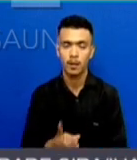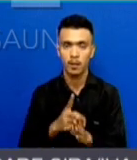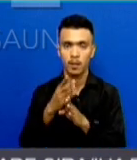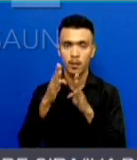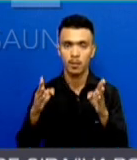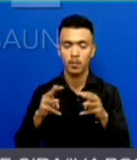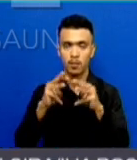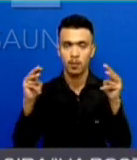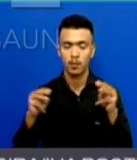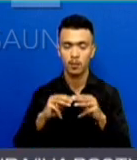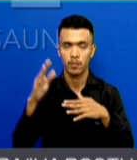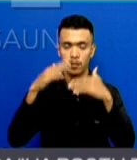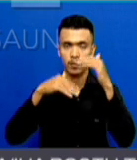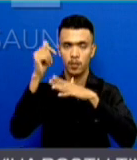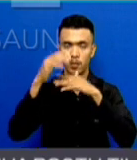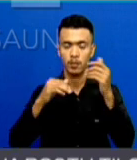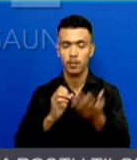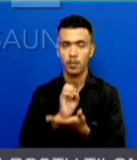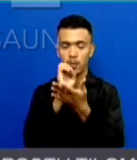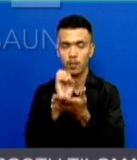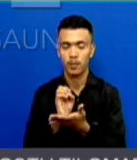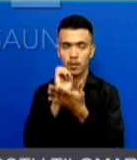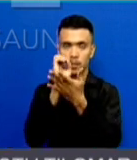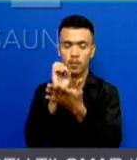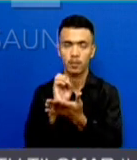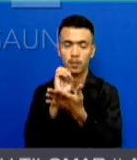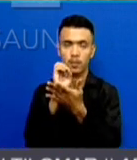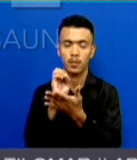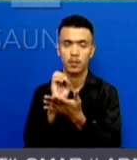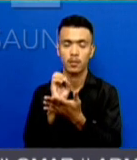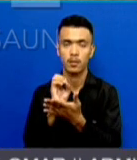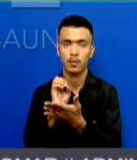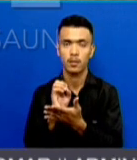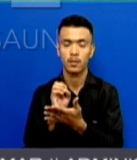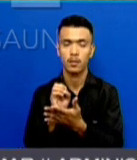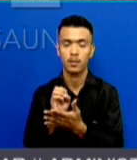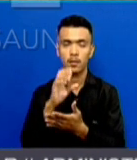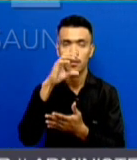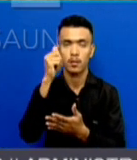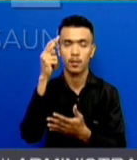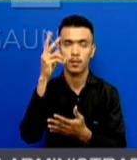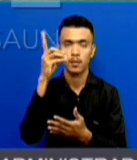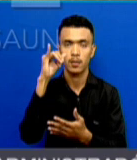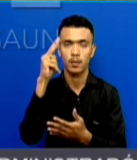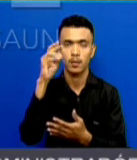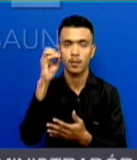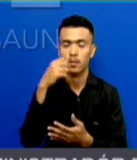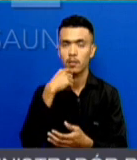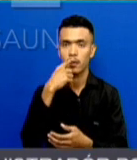Diretor Regional Infraestrutura Região Administrativa Especial oikusiambeno, Cândido dos Reis Amaral,